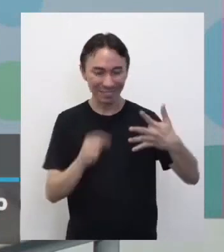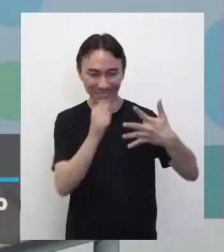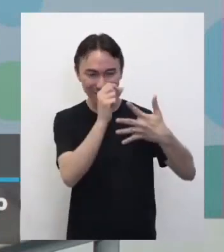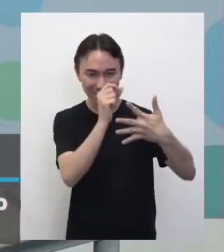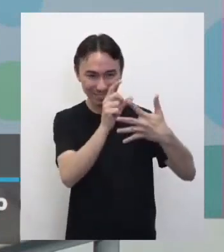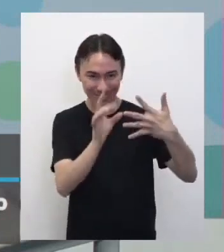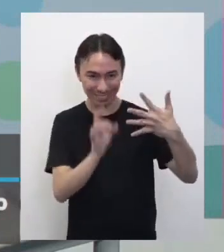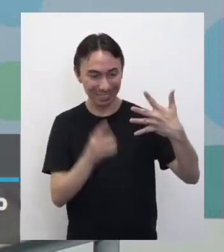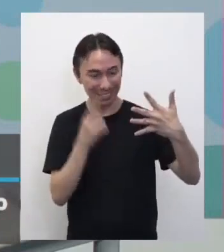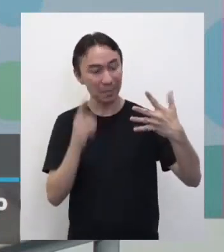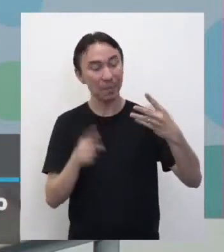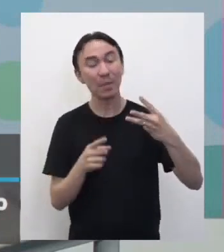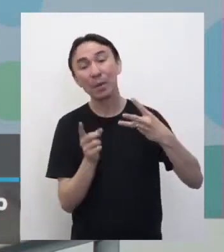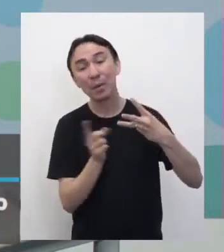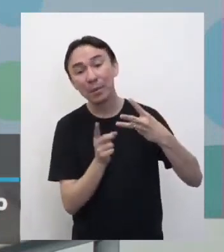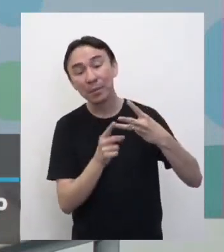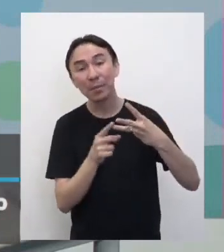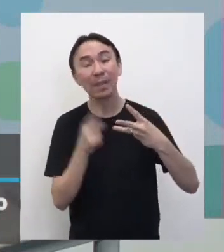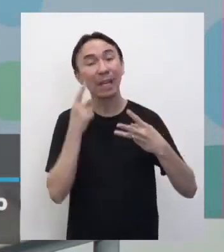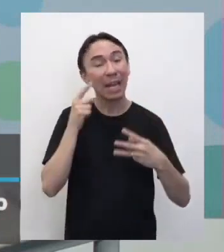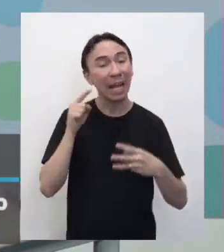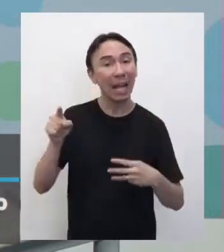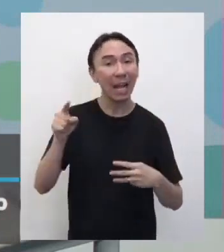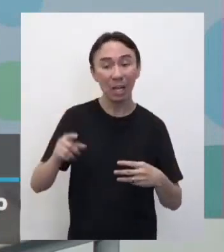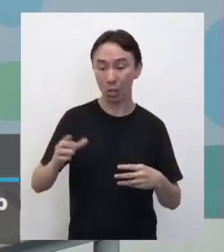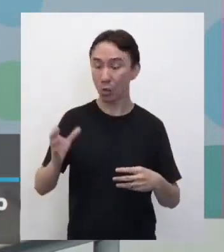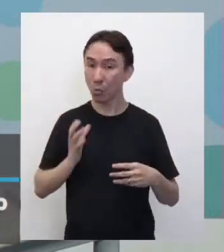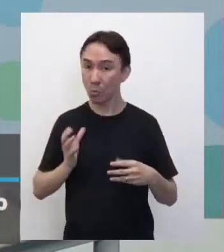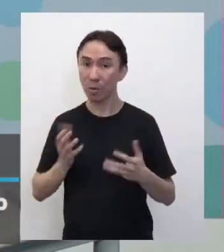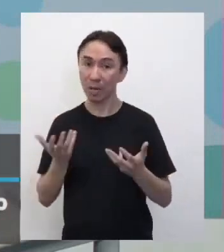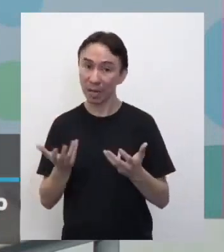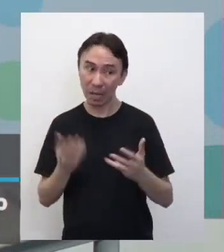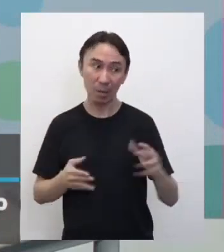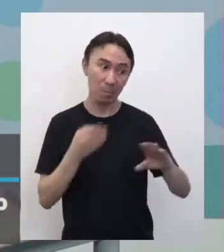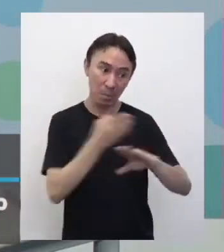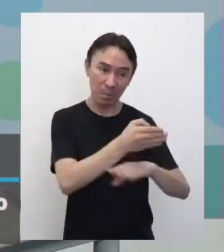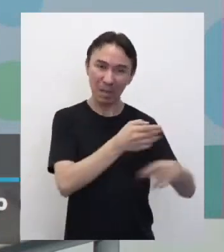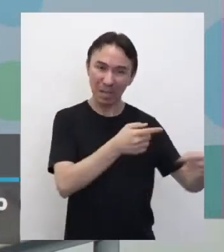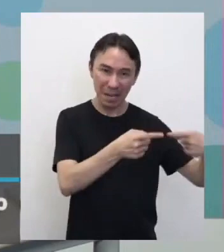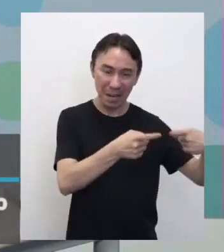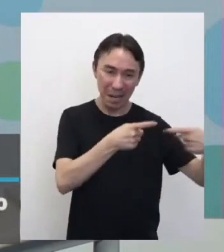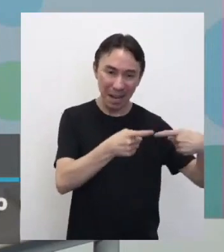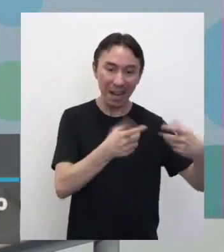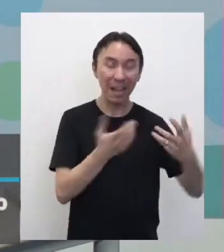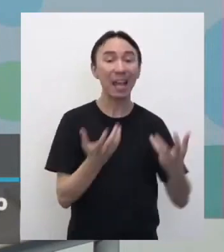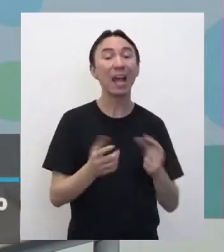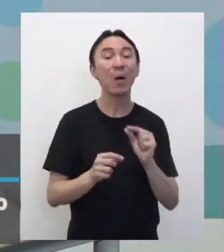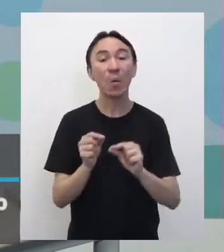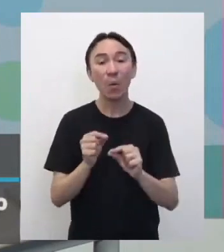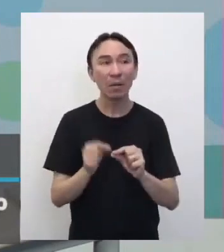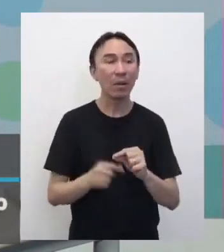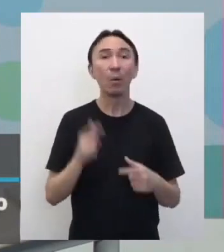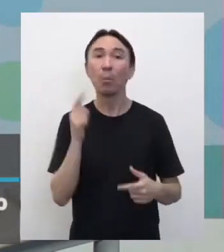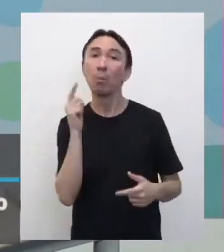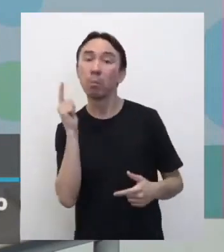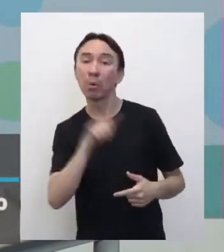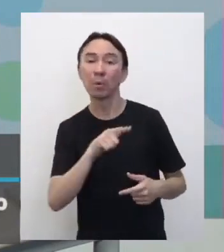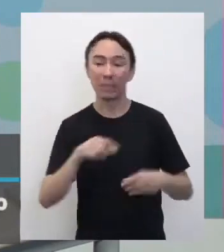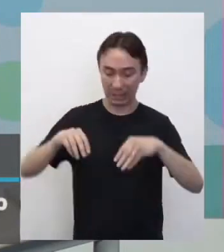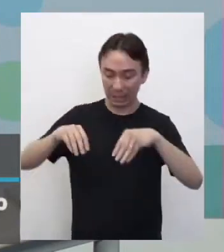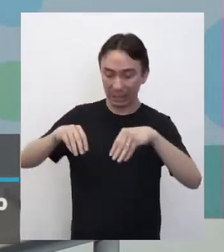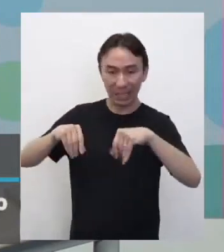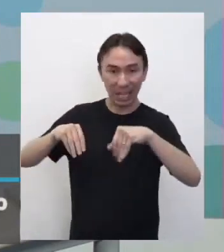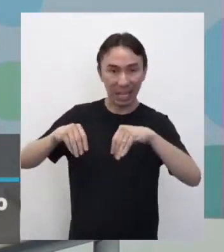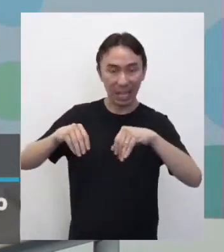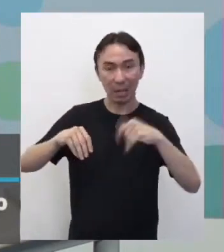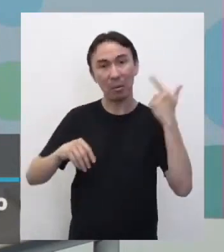dos objetivos da nobreza ao participar das cruzadas era a possibilidade, a esperança de obter terras. Nós já estávamos